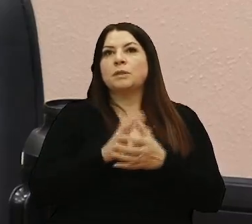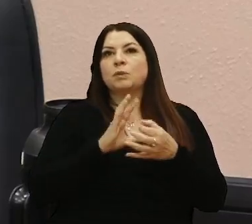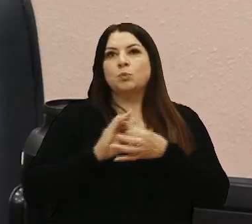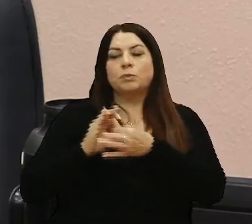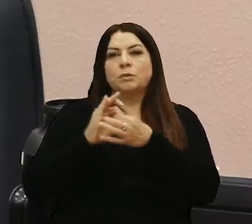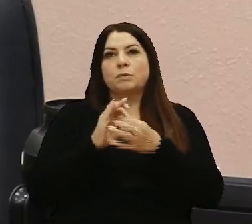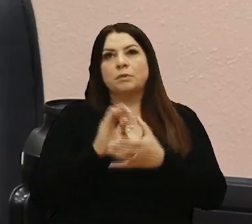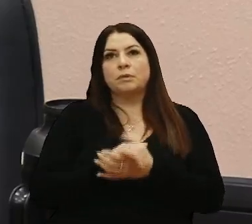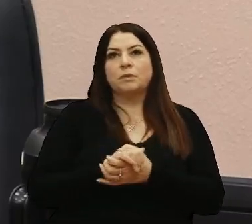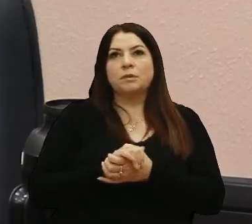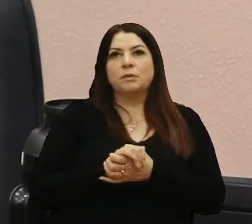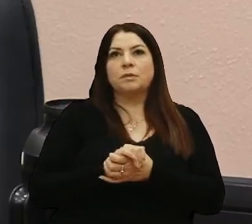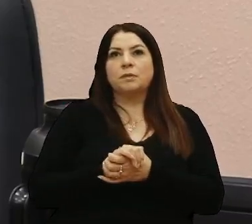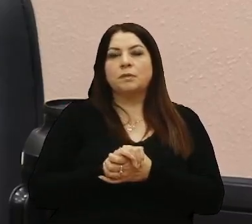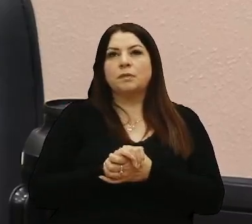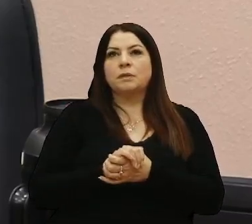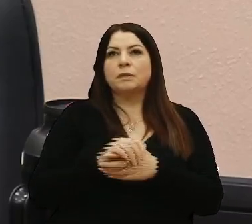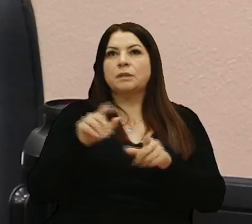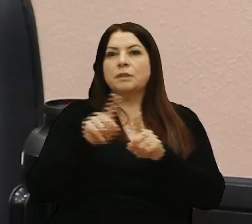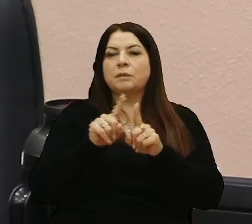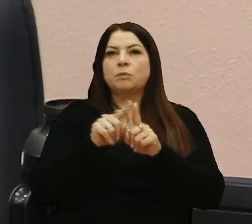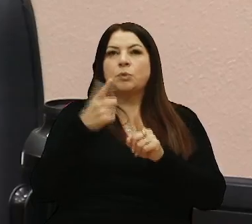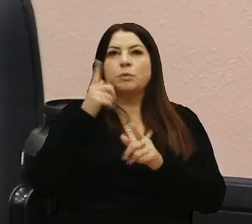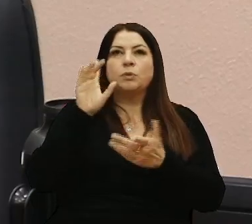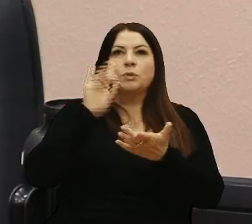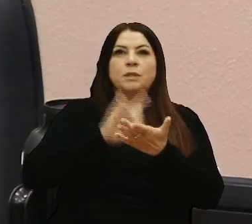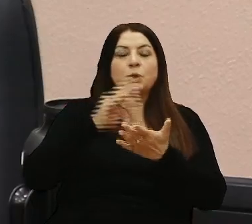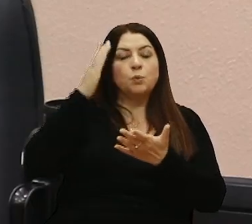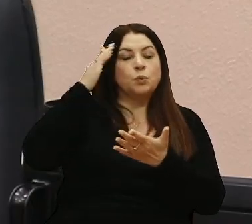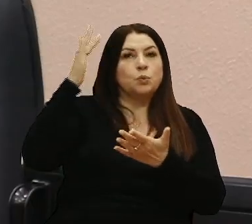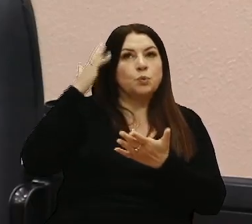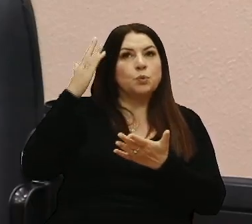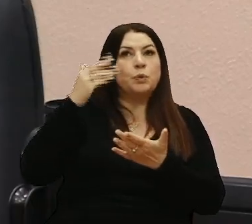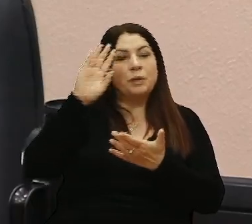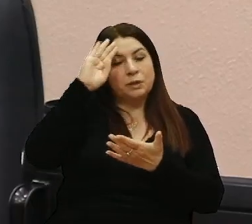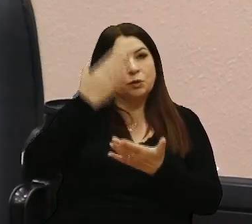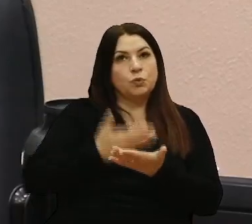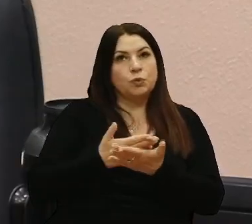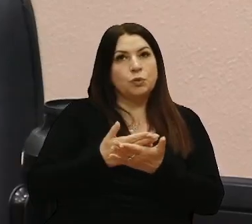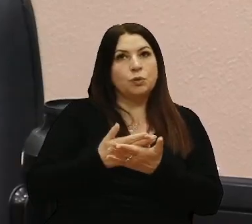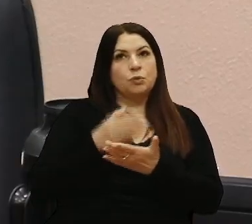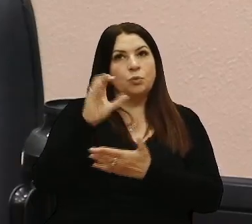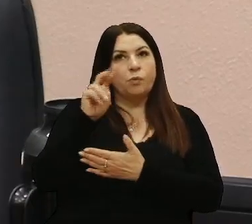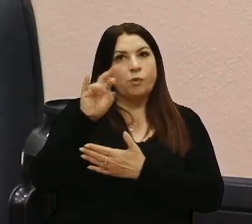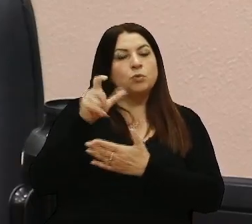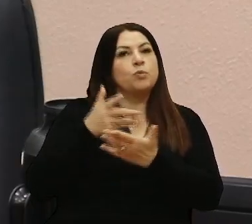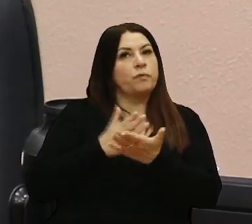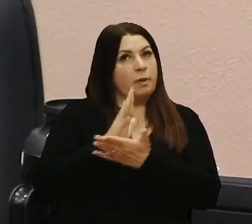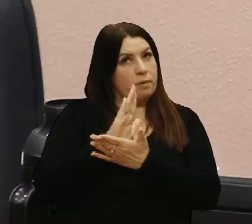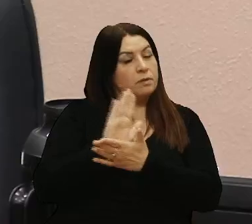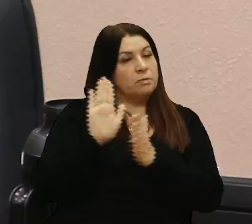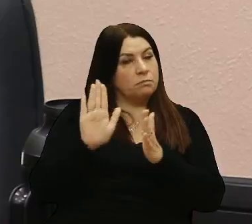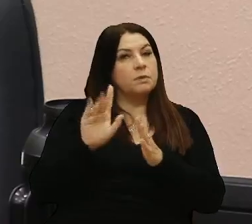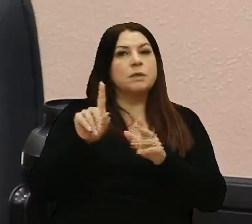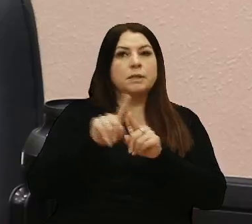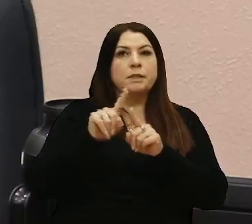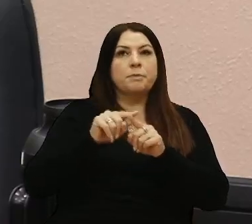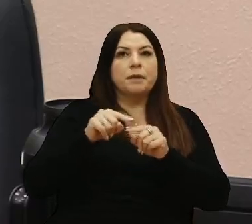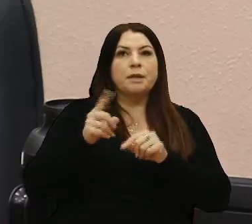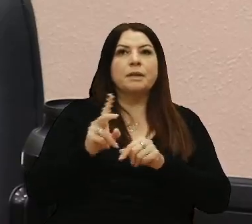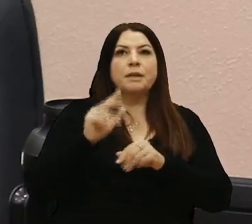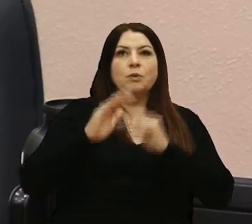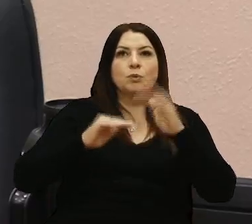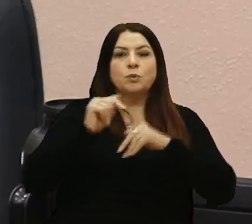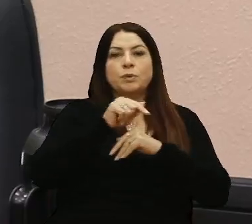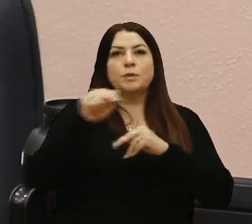né, unidos e unidas, para que a gente possa concretizar esse sonho. Acredito que o Consum vai, sim, aprovar essa extensão e que a